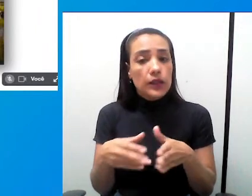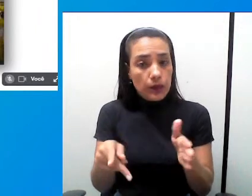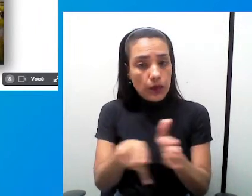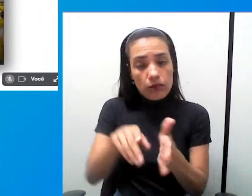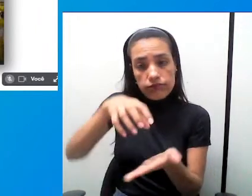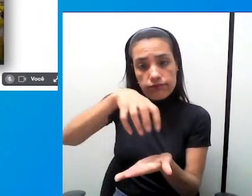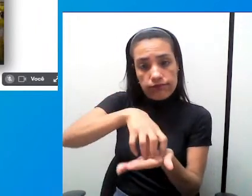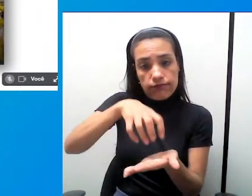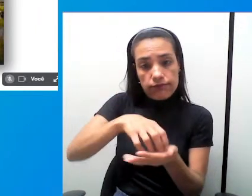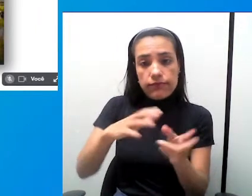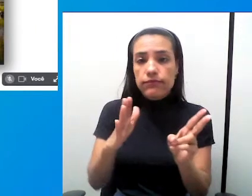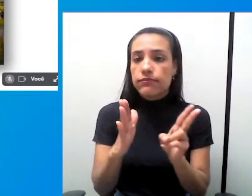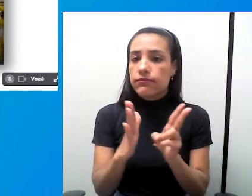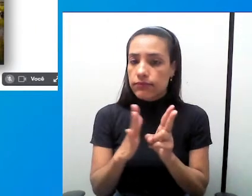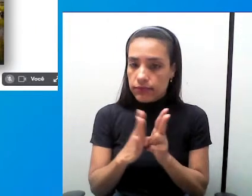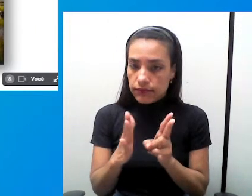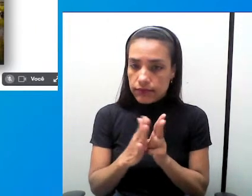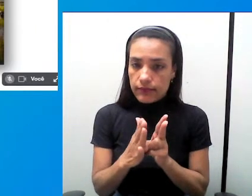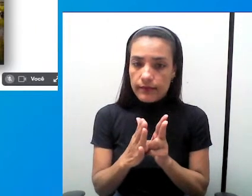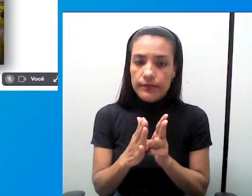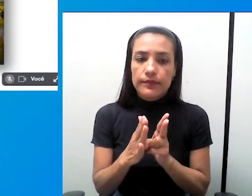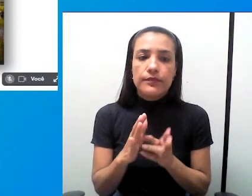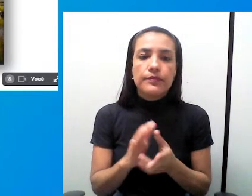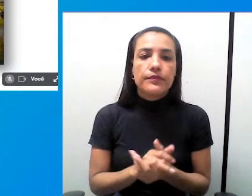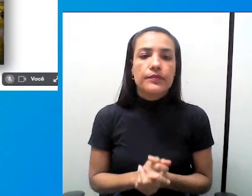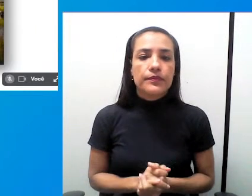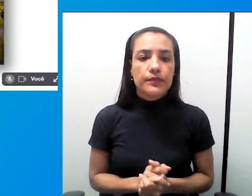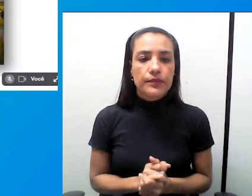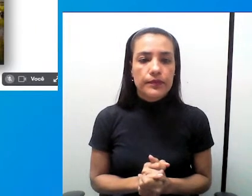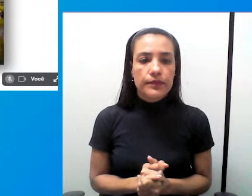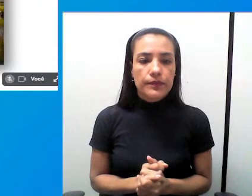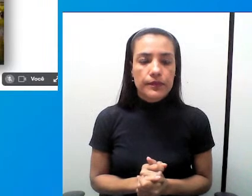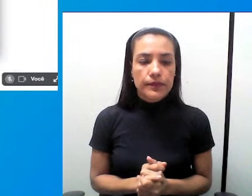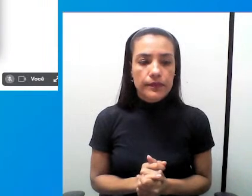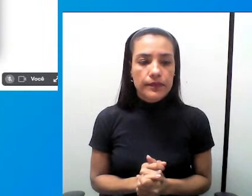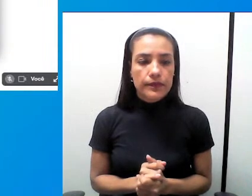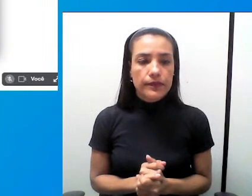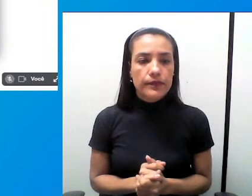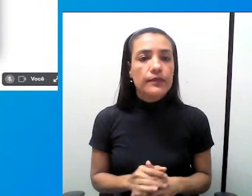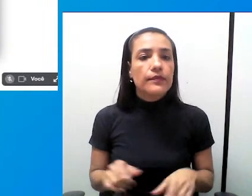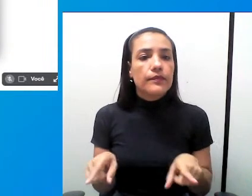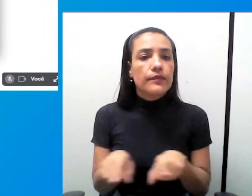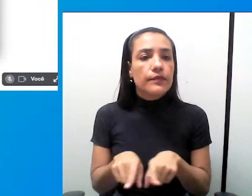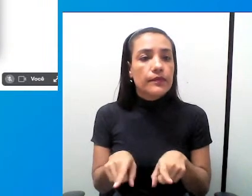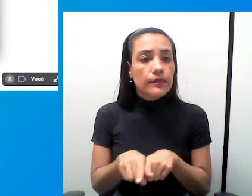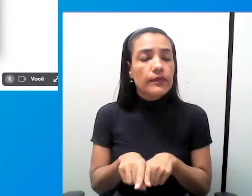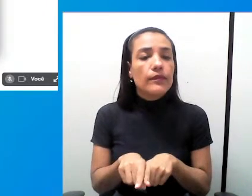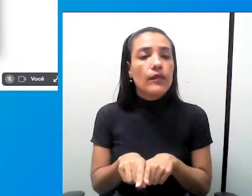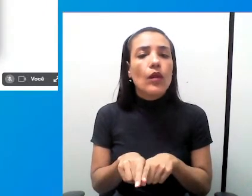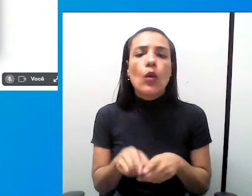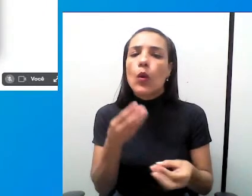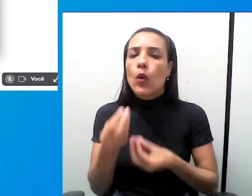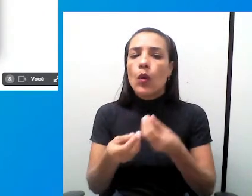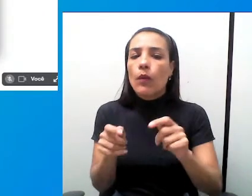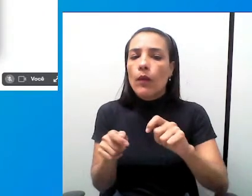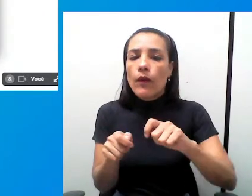né? uma reserva de Mapuá, uma reserva de conservação. Temos aqui a produção